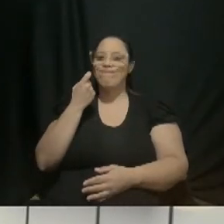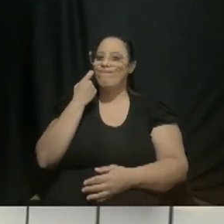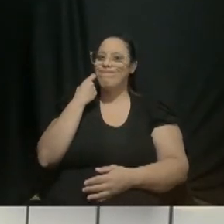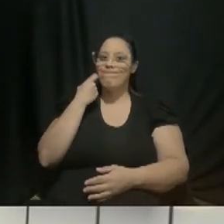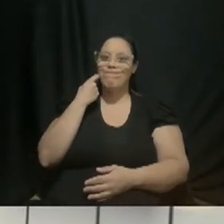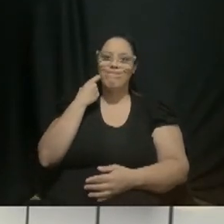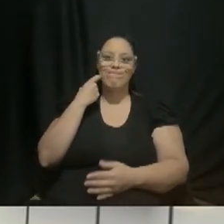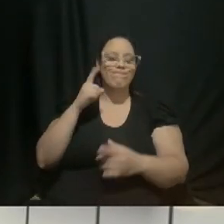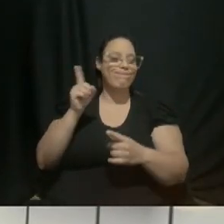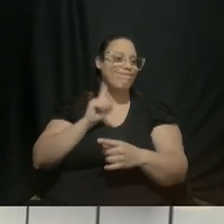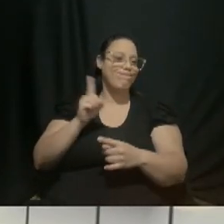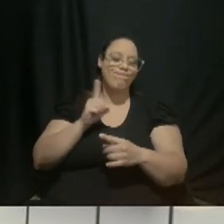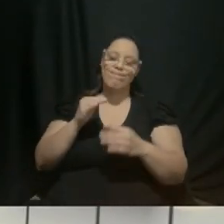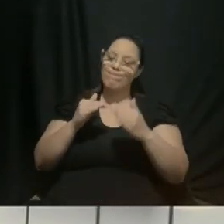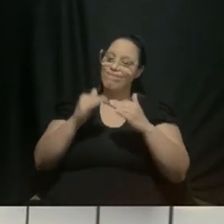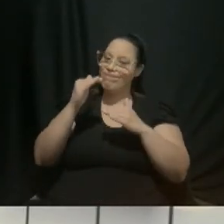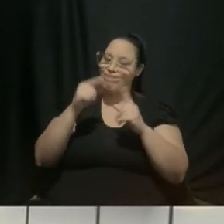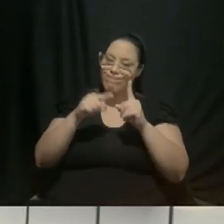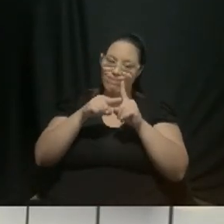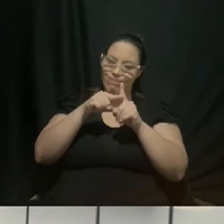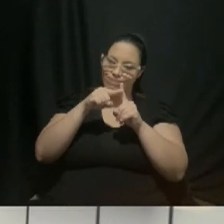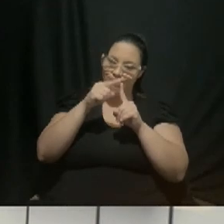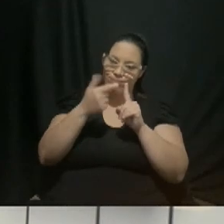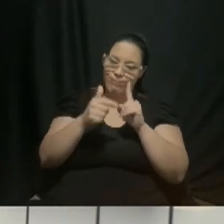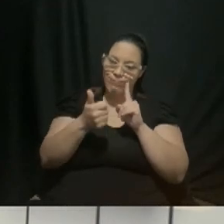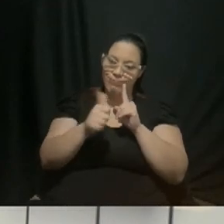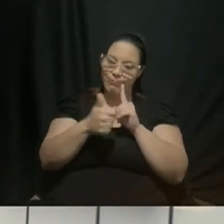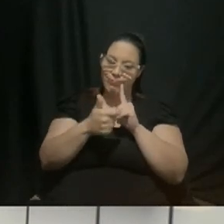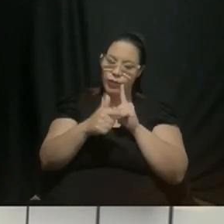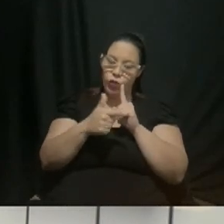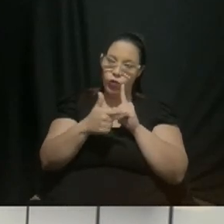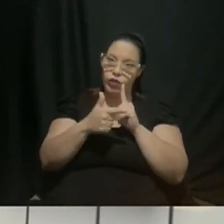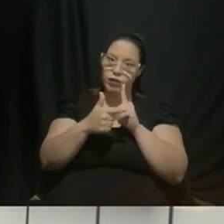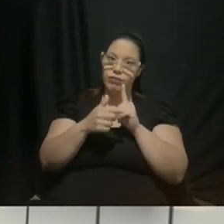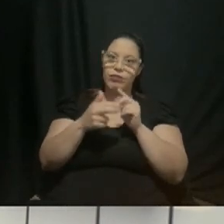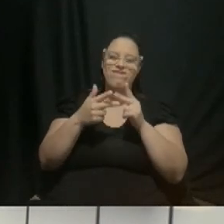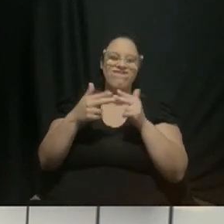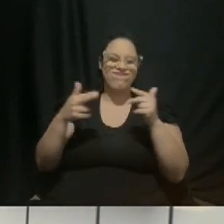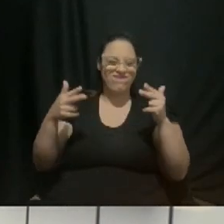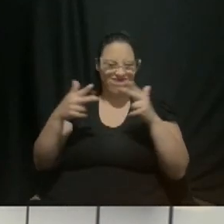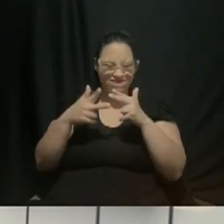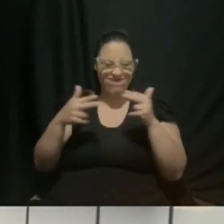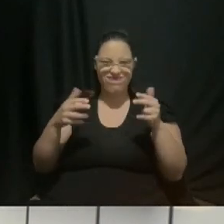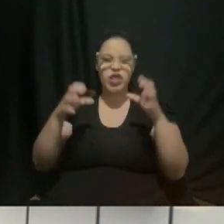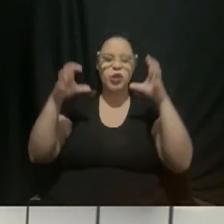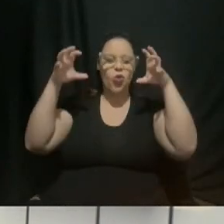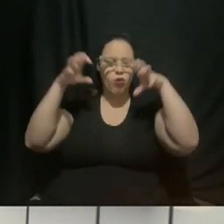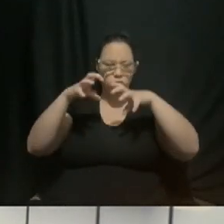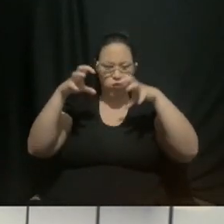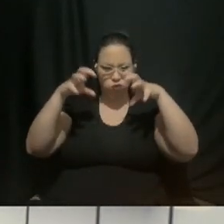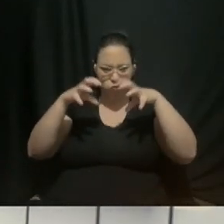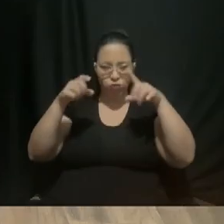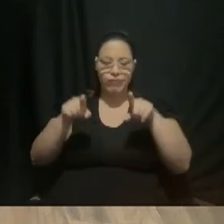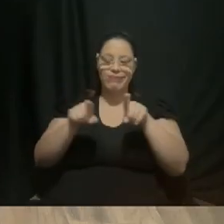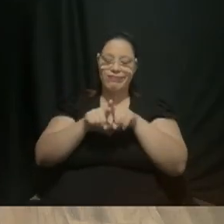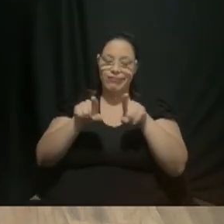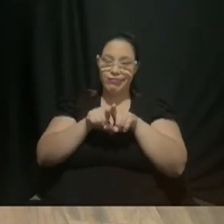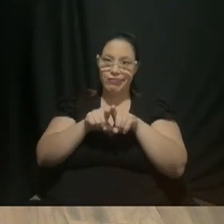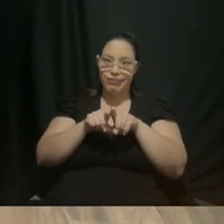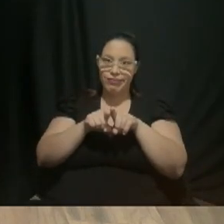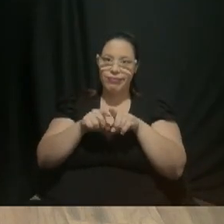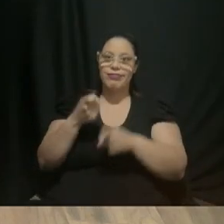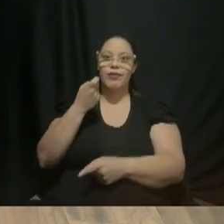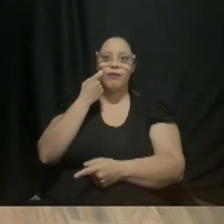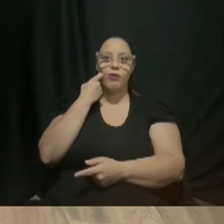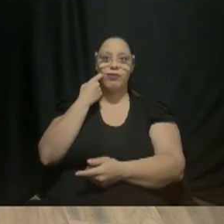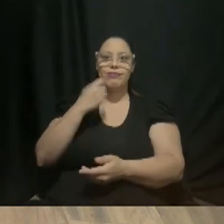passa dos 22 graus, grande diferença, e tem previsão de chuva também para a sexta-feira. O